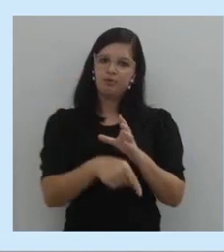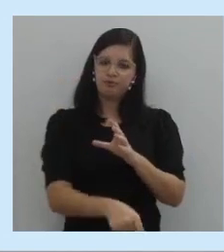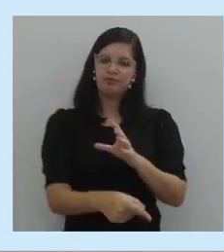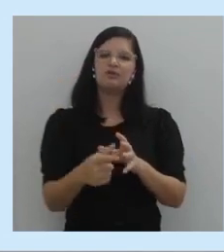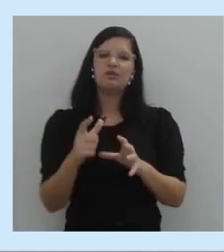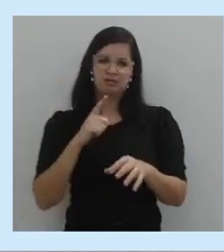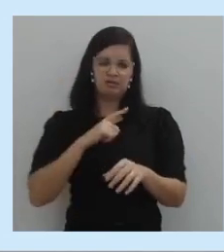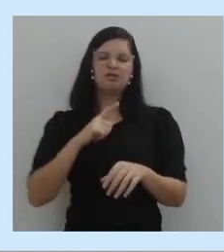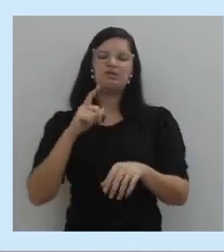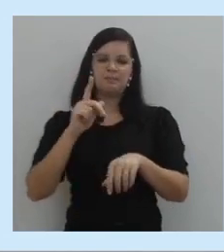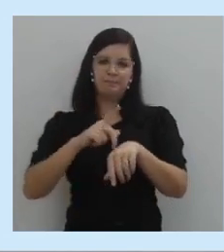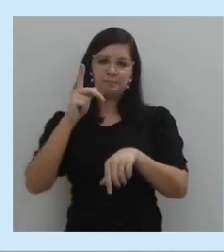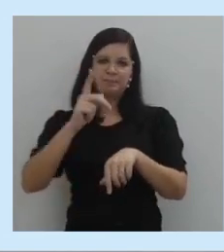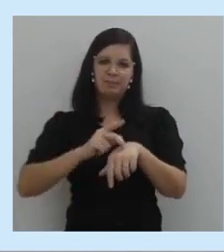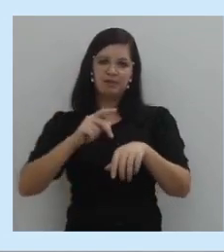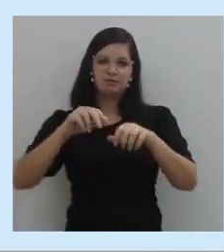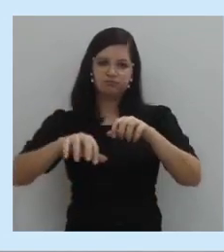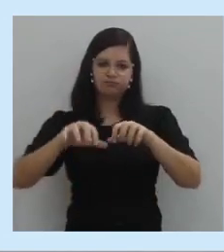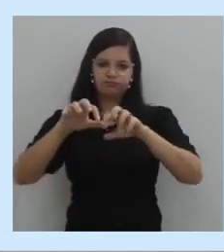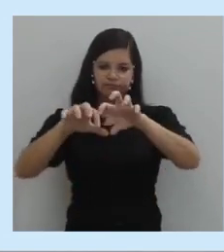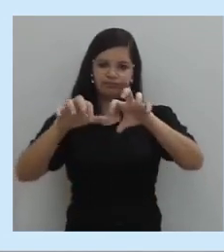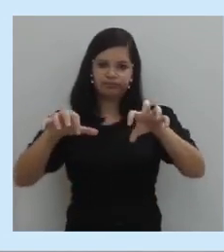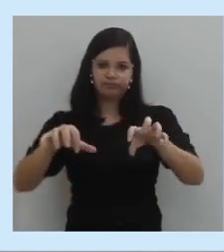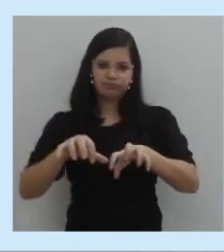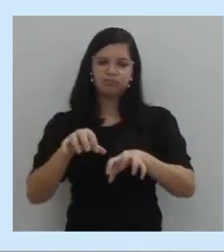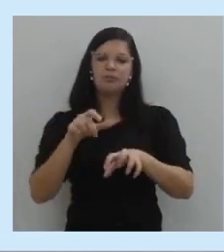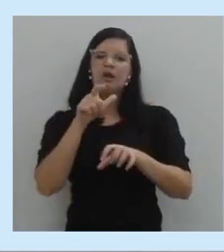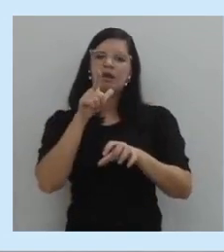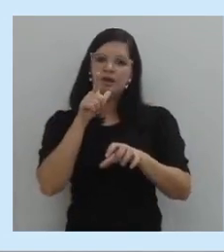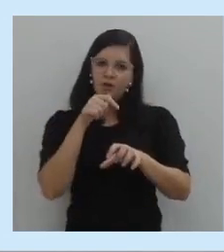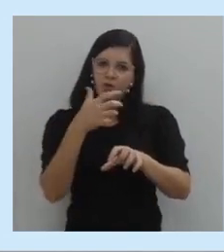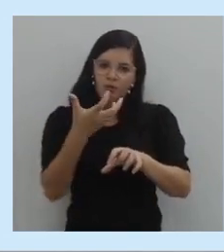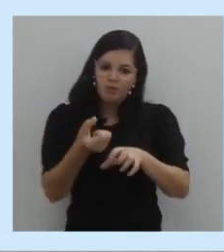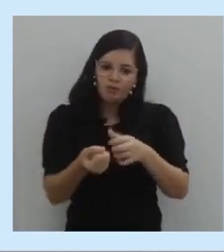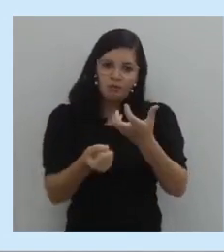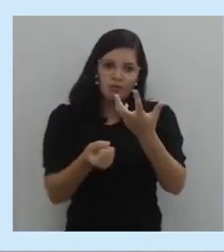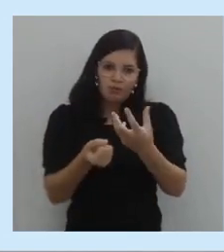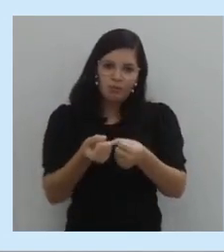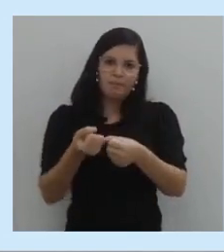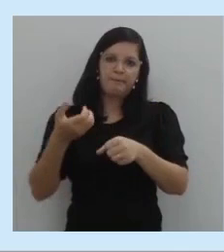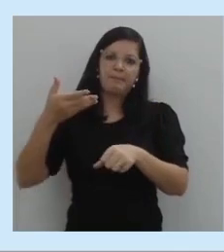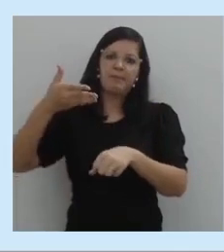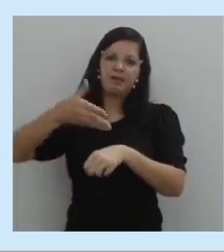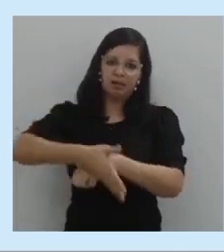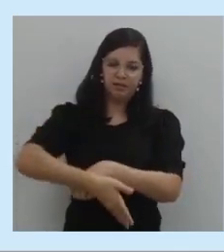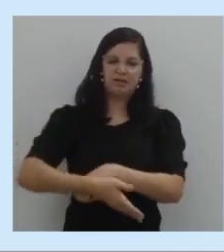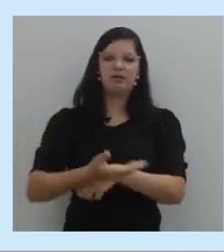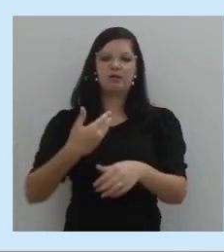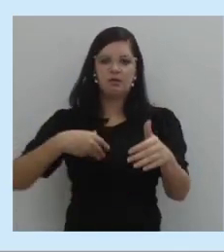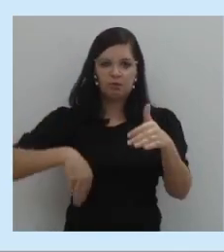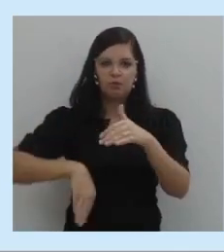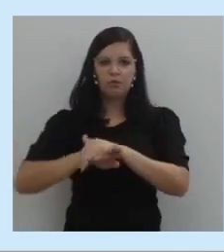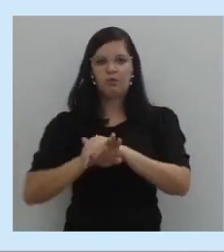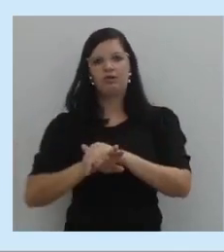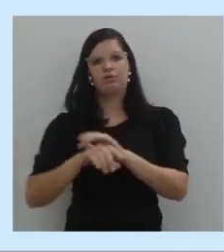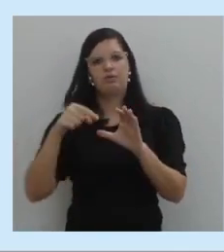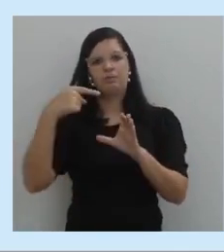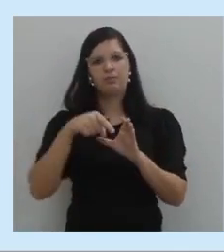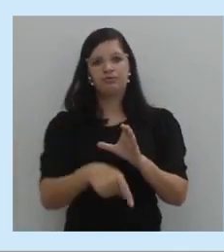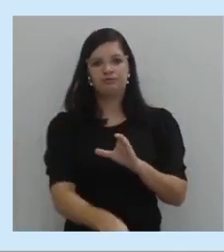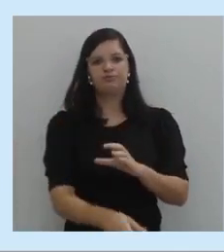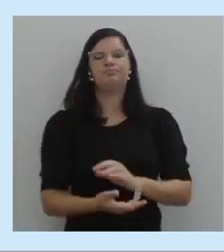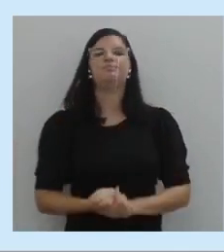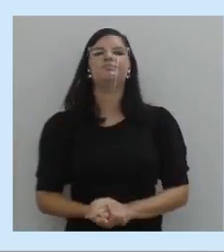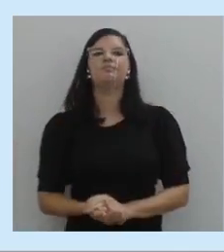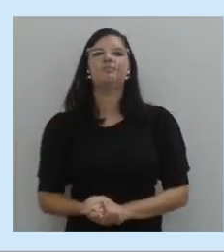recebe rochas porosas que absorvem, que conseguem, né, ter uma maior absorção da água e armazenamento no fundo, tá? Então,